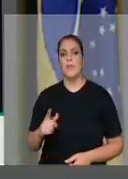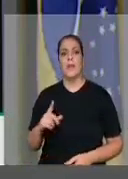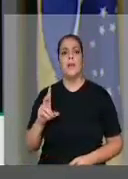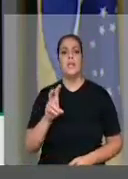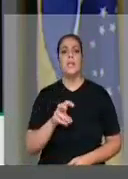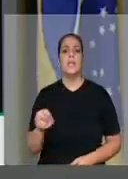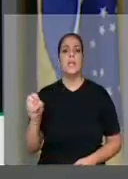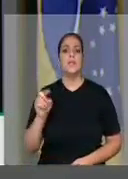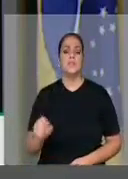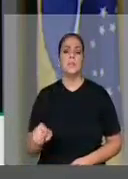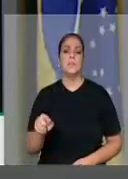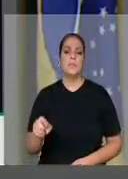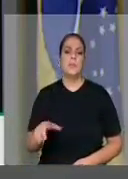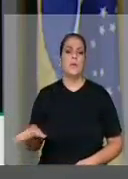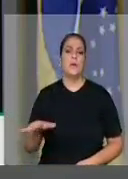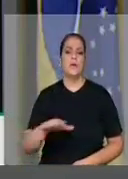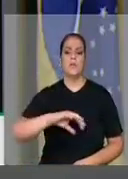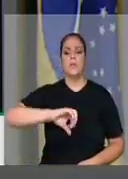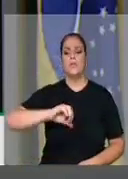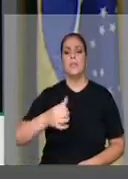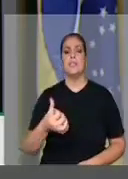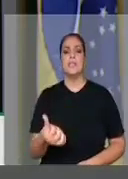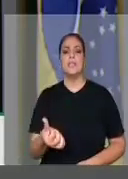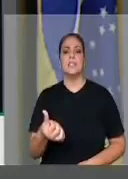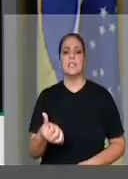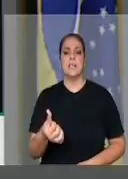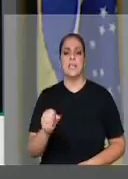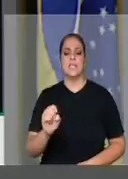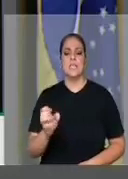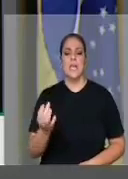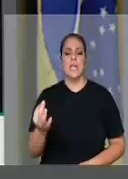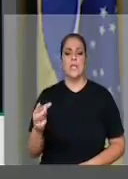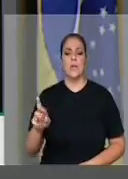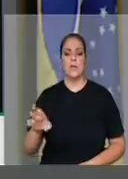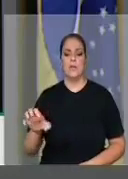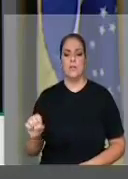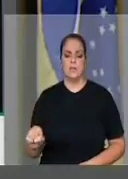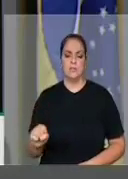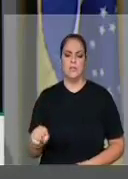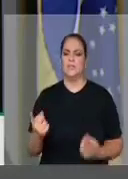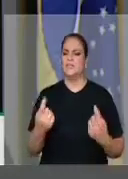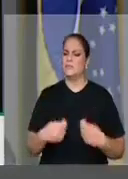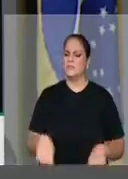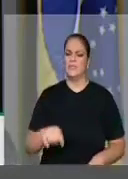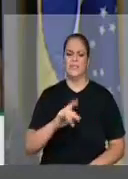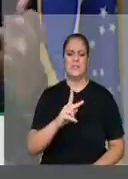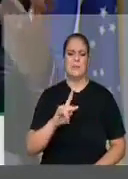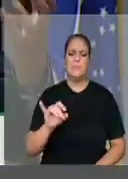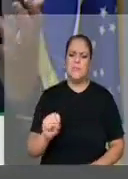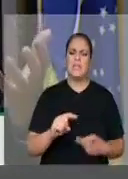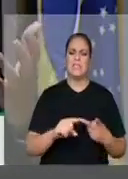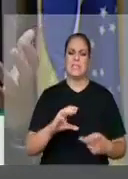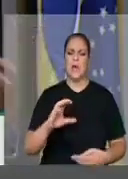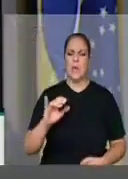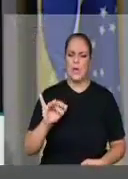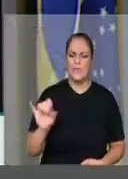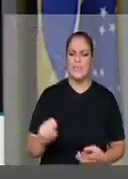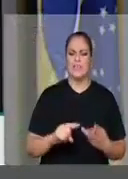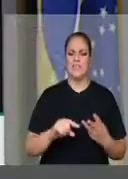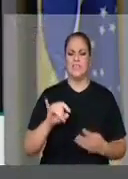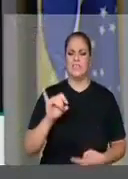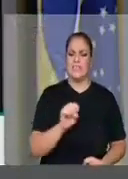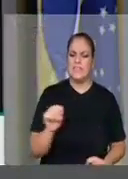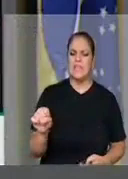itens, são 96 setores. Você não precisa ter o PIS/COFINS, o ISS, tudo